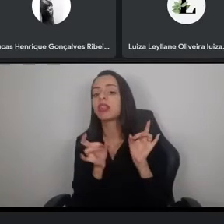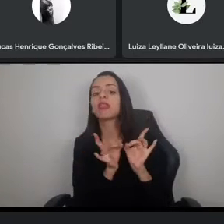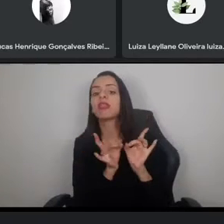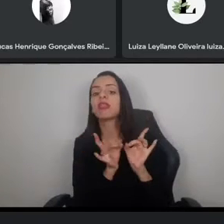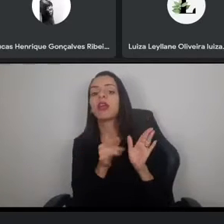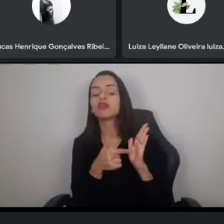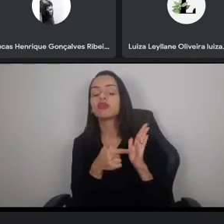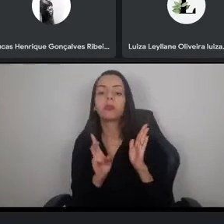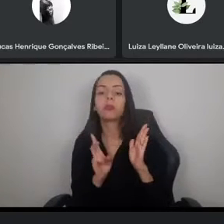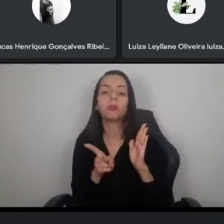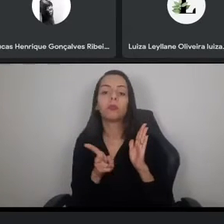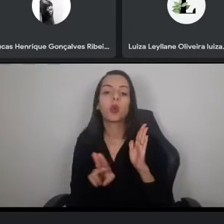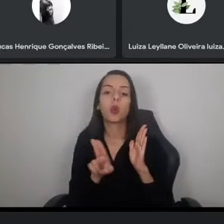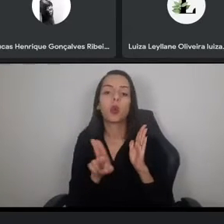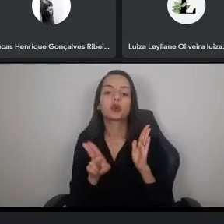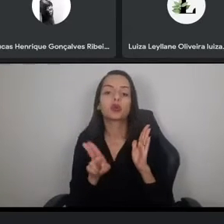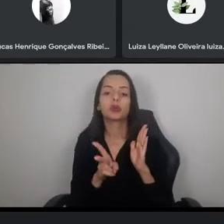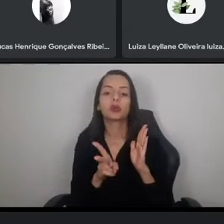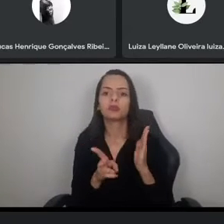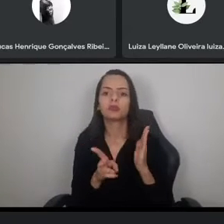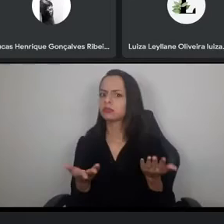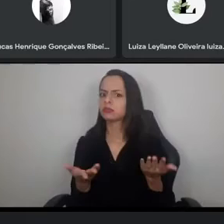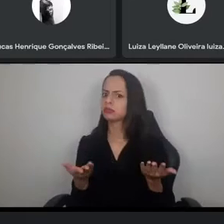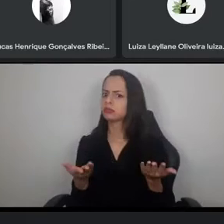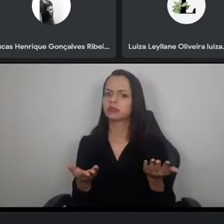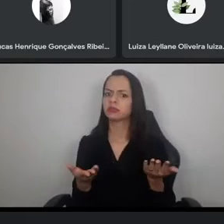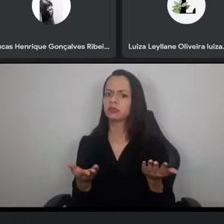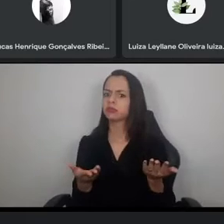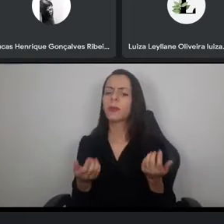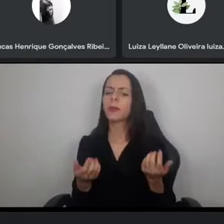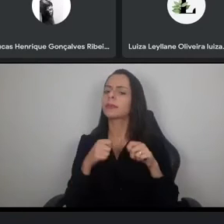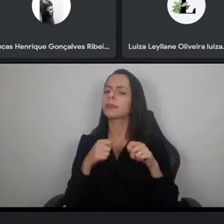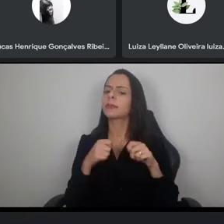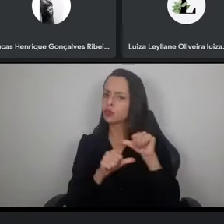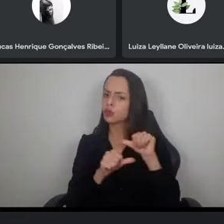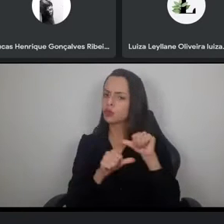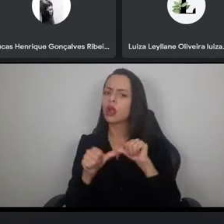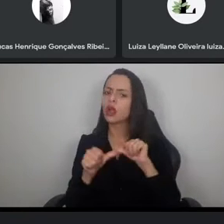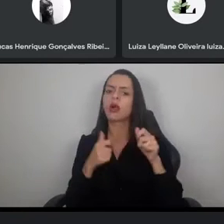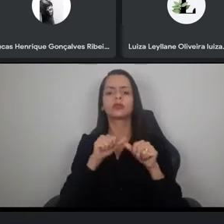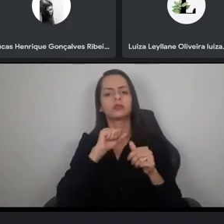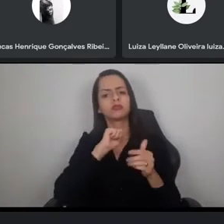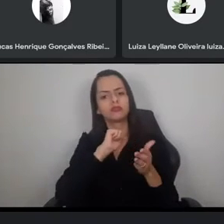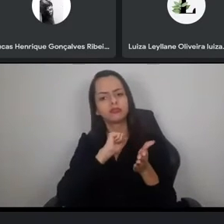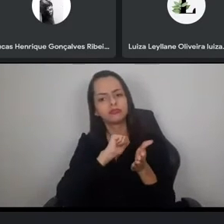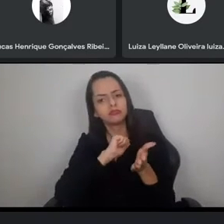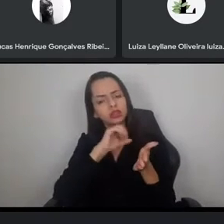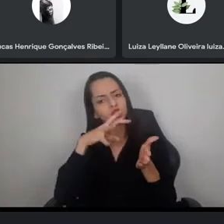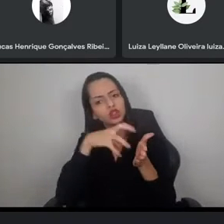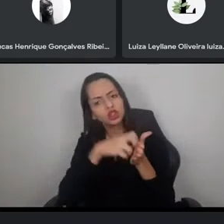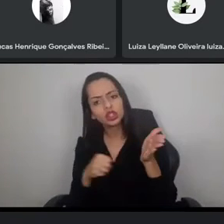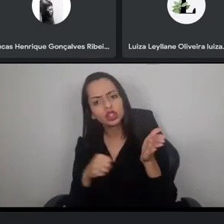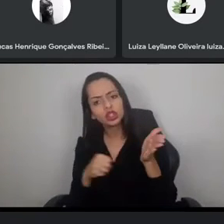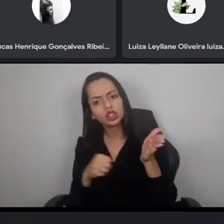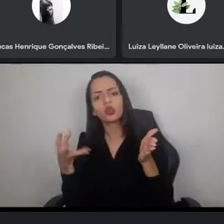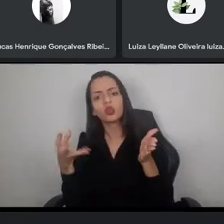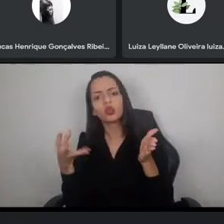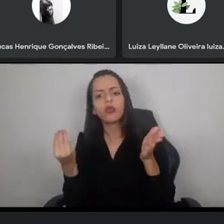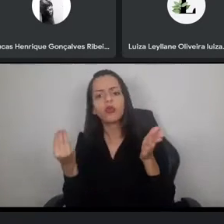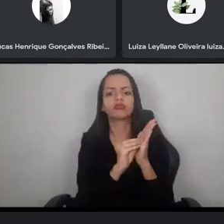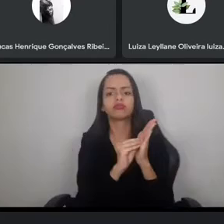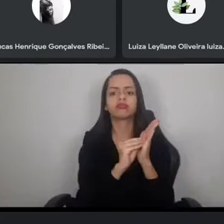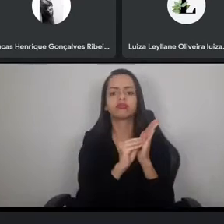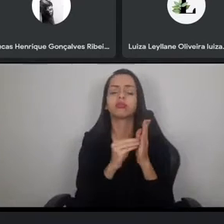é interessante mantermos nesse estado. Devemos trocar esse disjuntor, devemos trocar esse equipamento, porque a função primordial